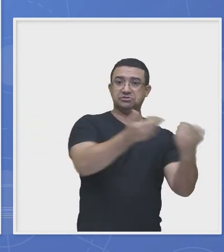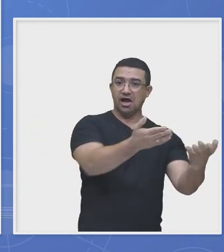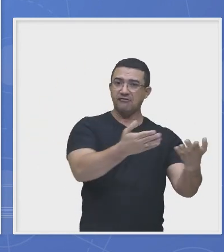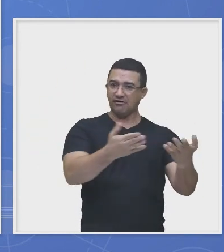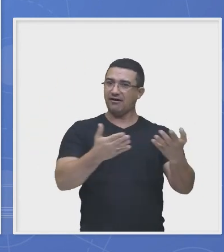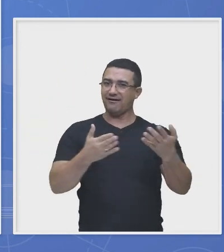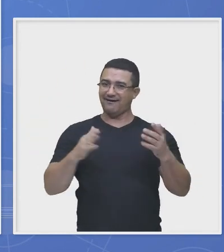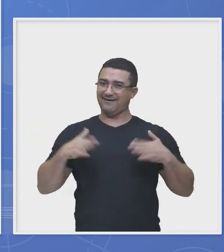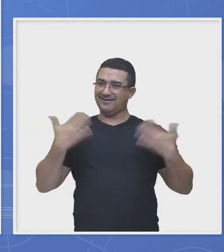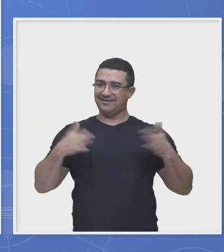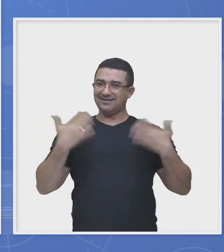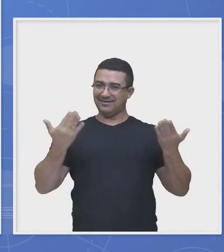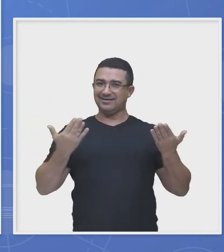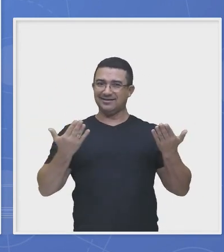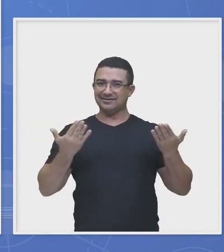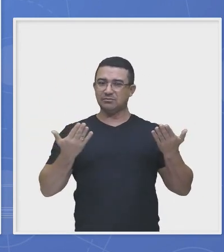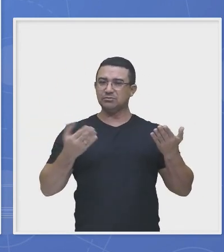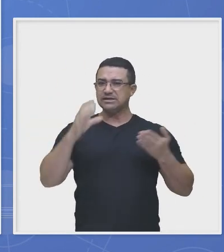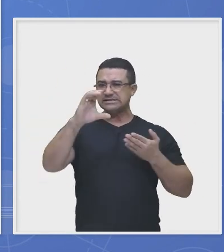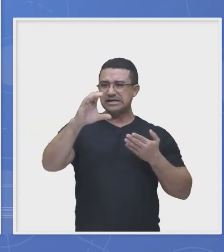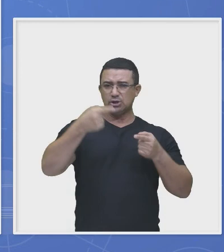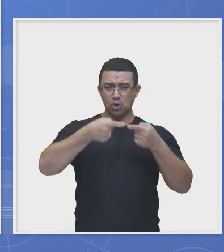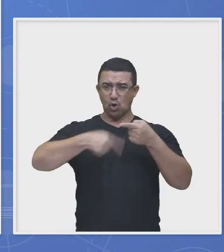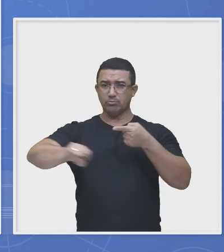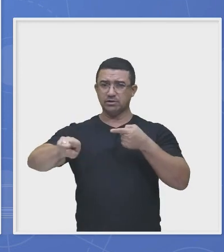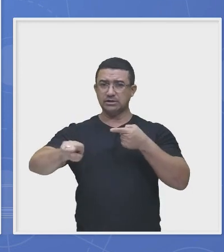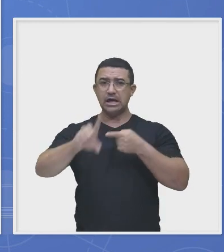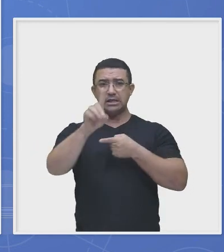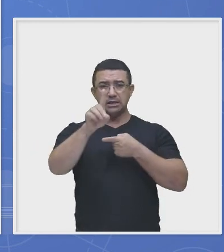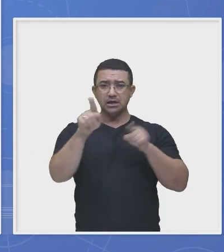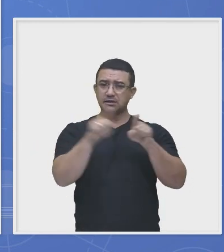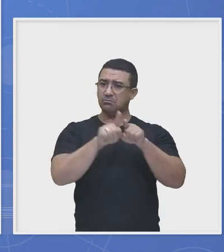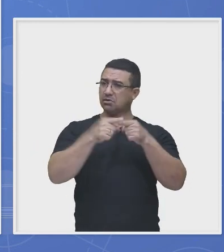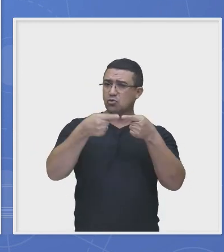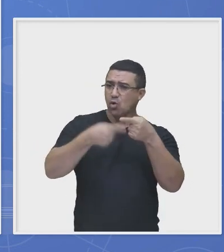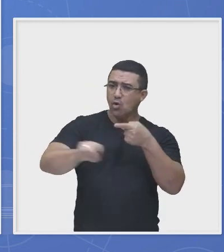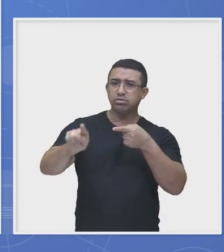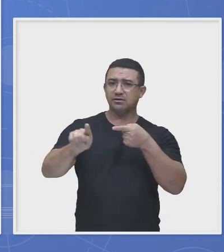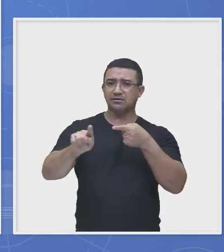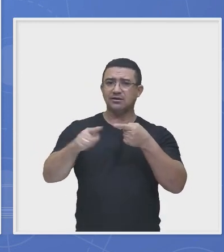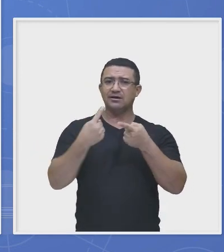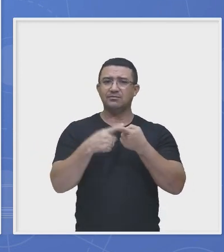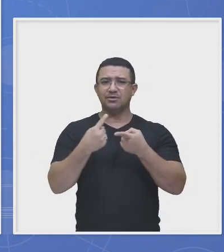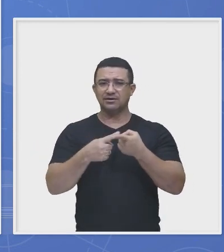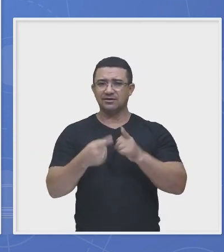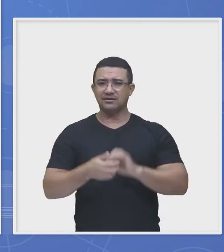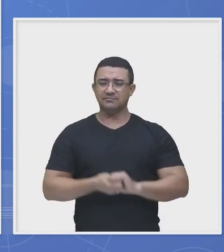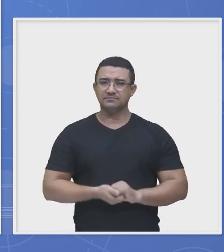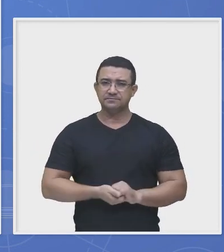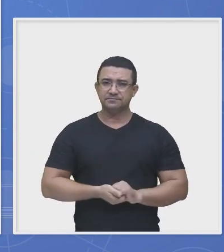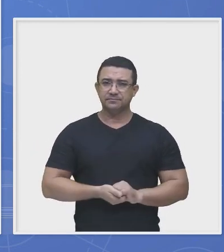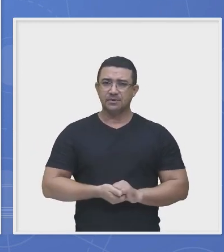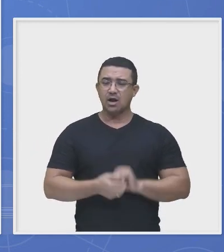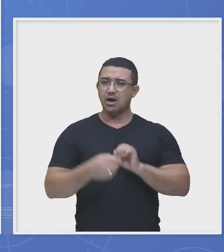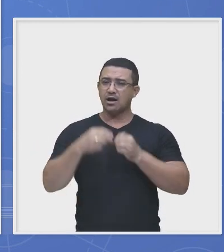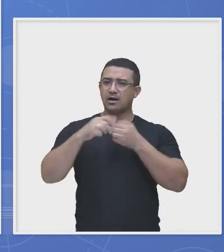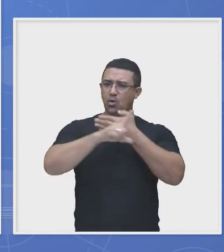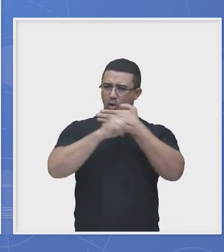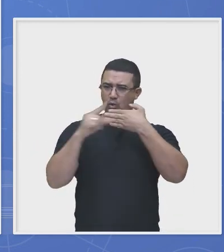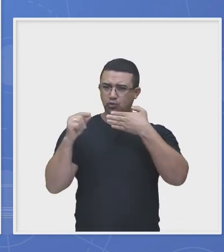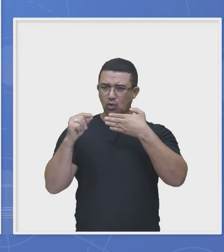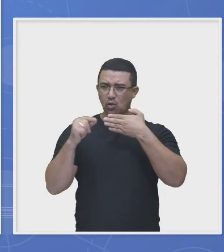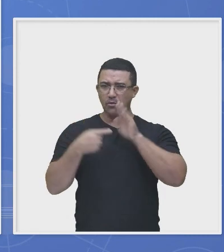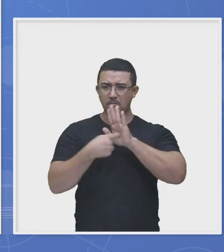escondida, então não pode ser a letra C. A letra D também não pode ser, perceba que nós vamos ter aí ele colocado, Monteiro Lobato, como o